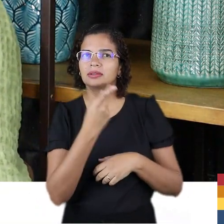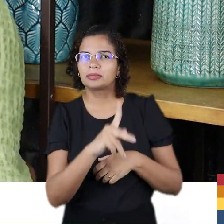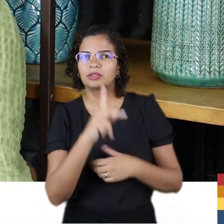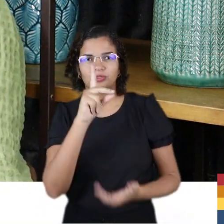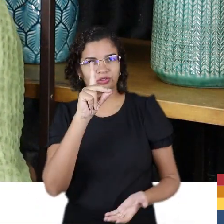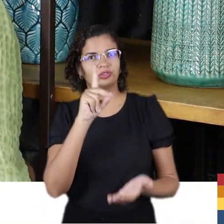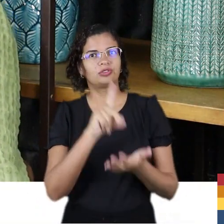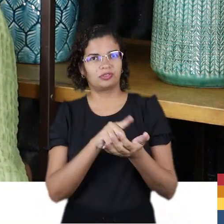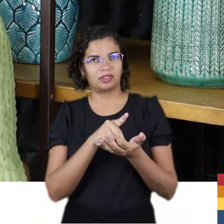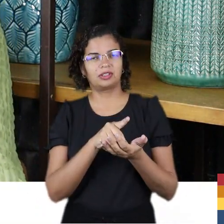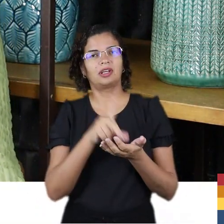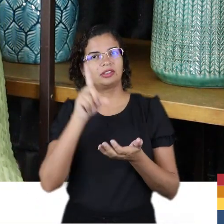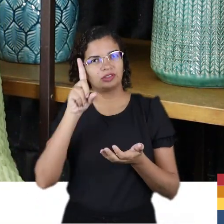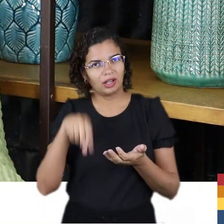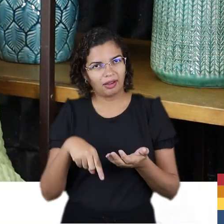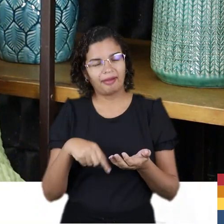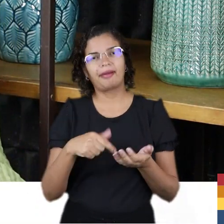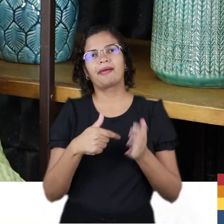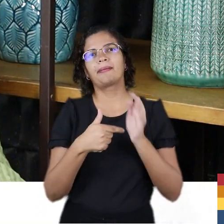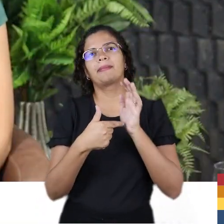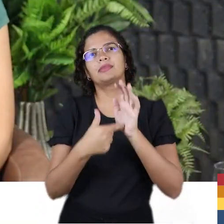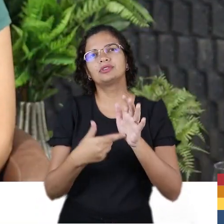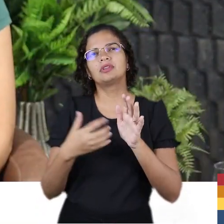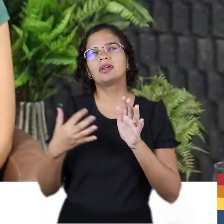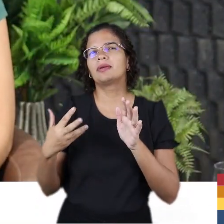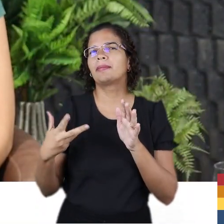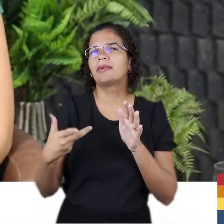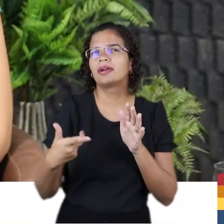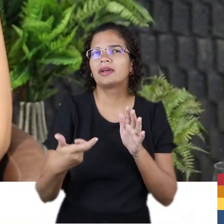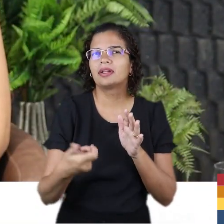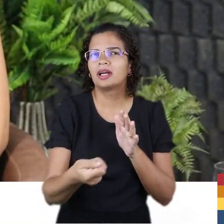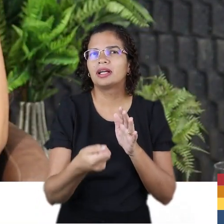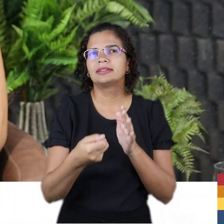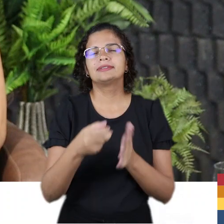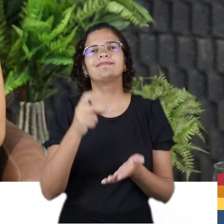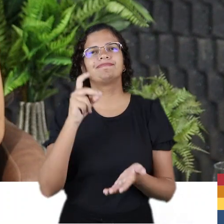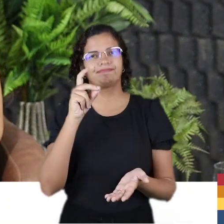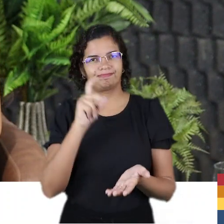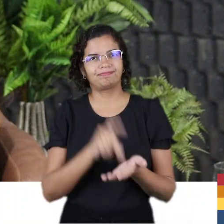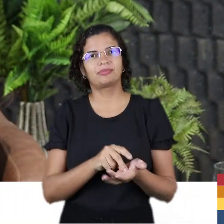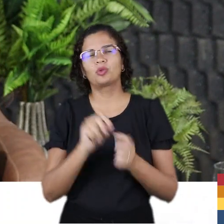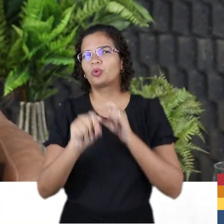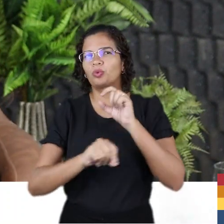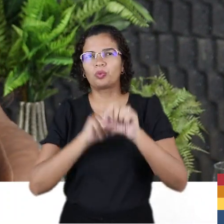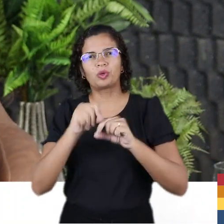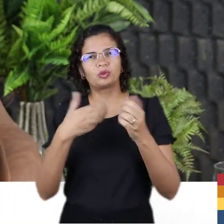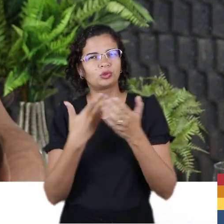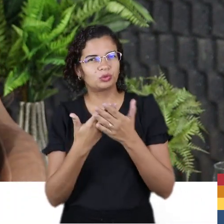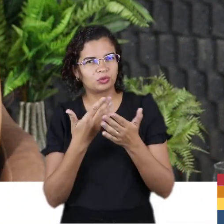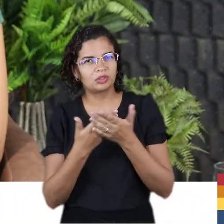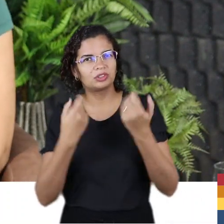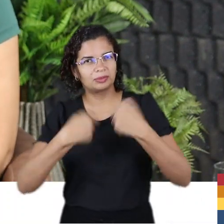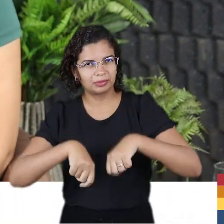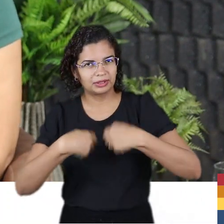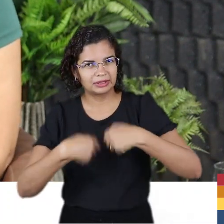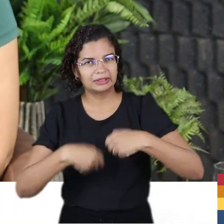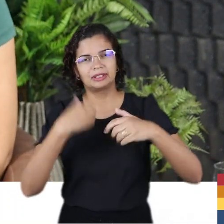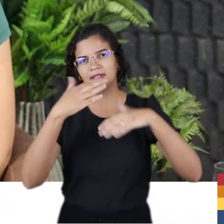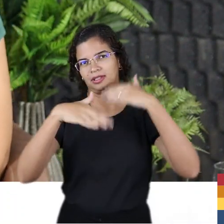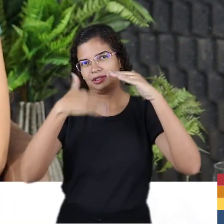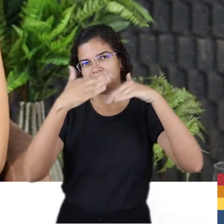aprofundamento, né, com os nossos estudantes. Patrícia, então assim, dentro dessa perspectiva, a gente já